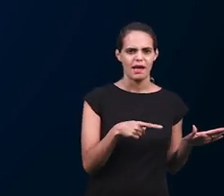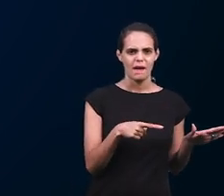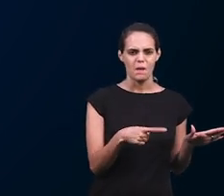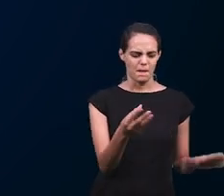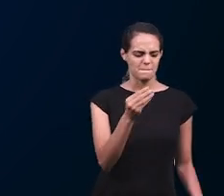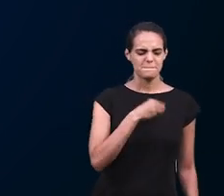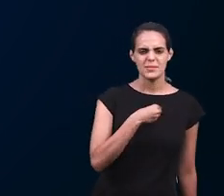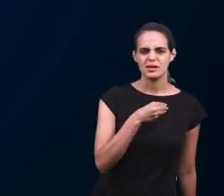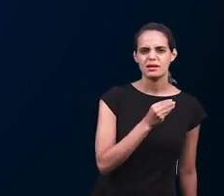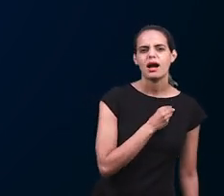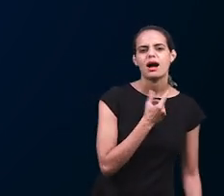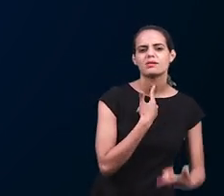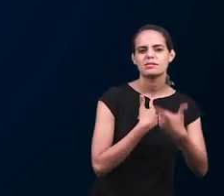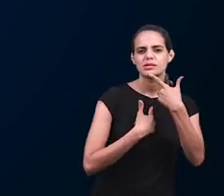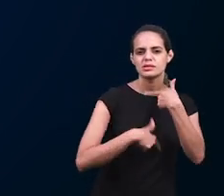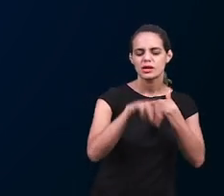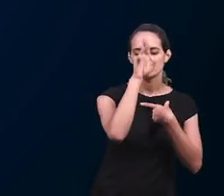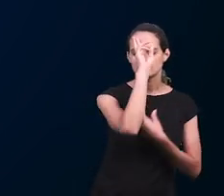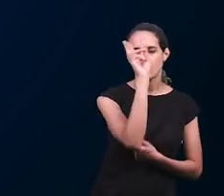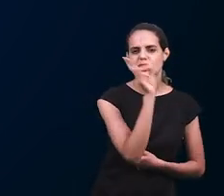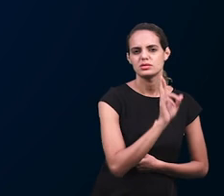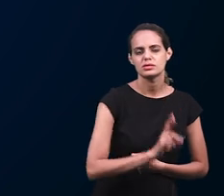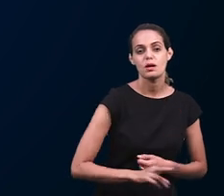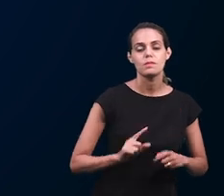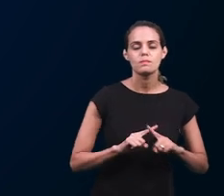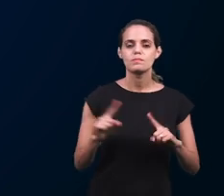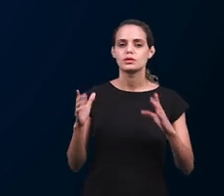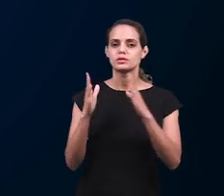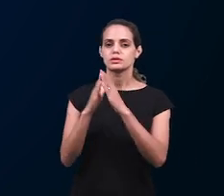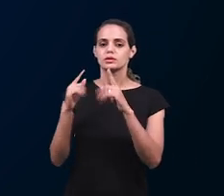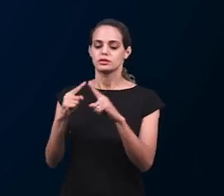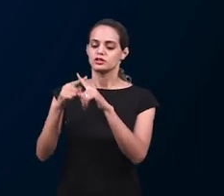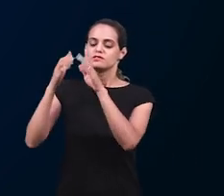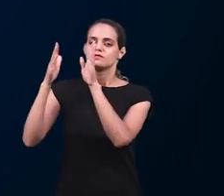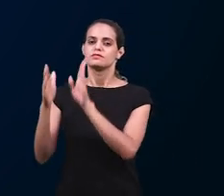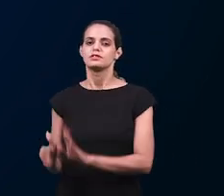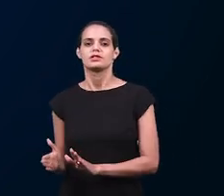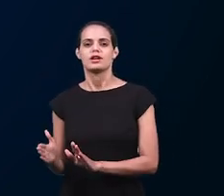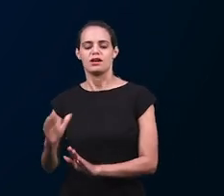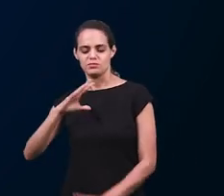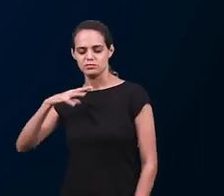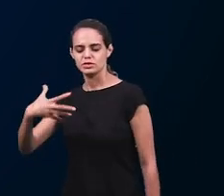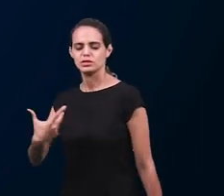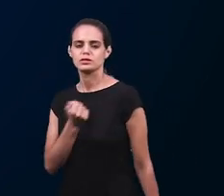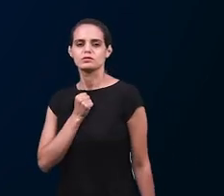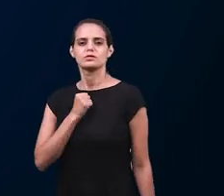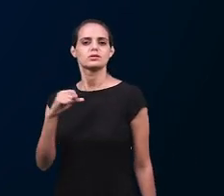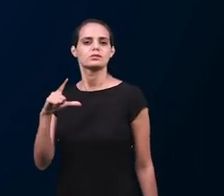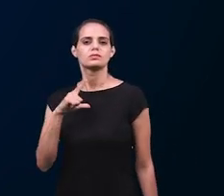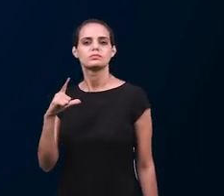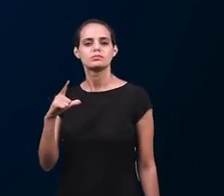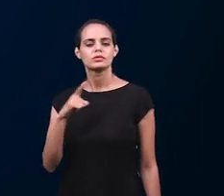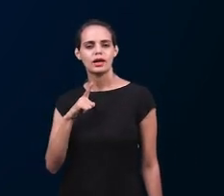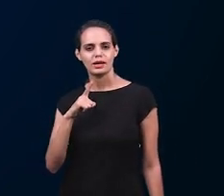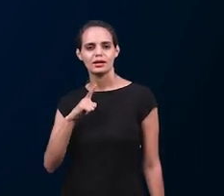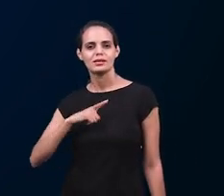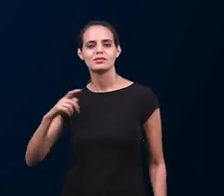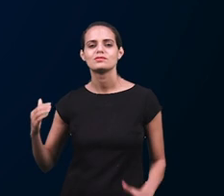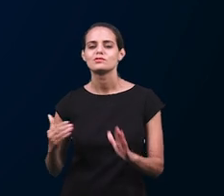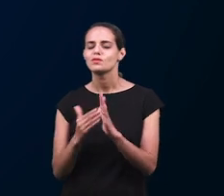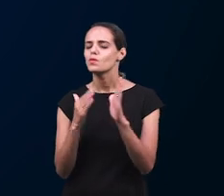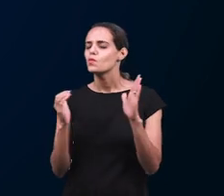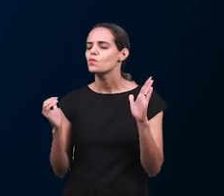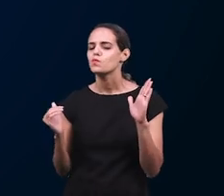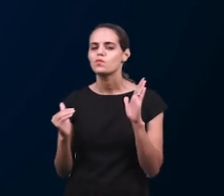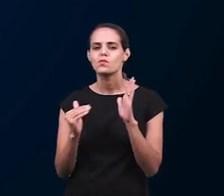do pecado, do desejo da carne, mas a igreja fiel, ela se veste de santidade, ela se veste de